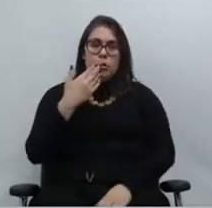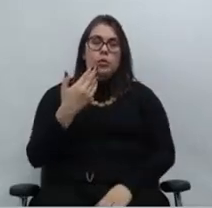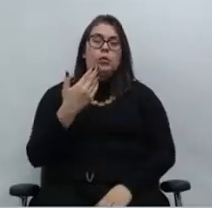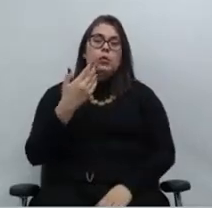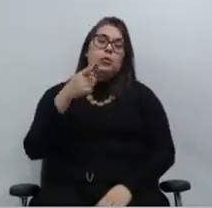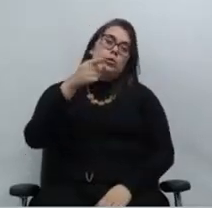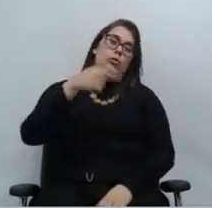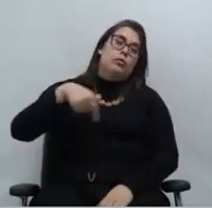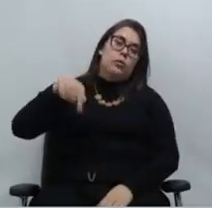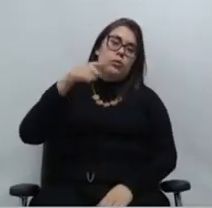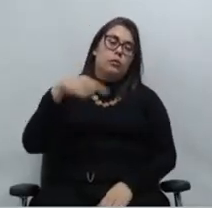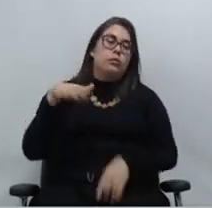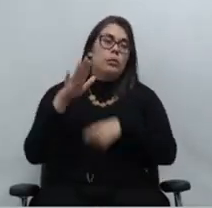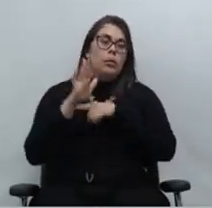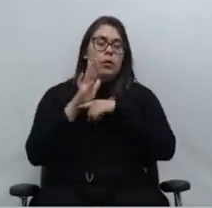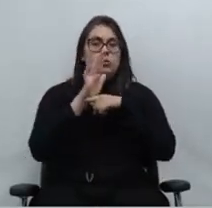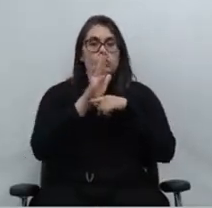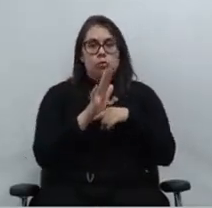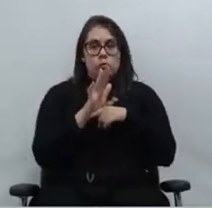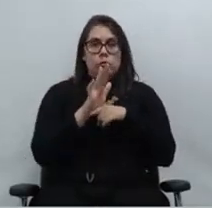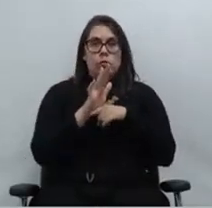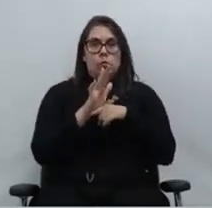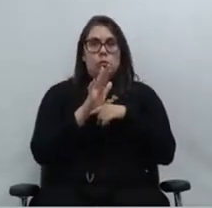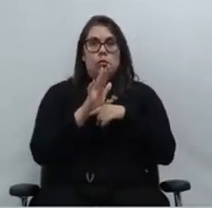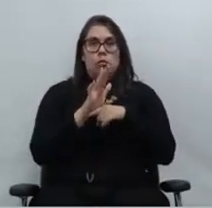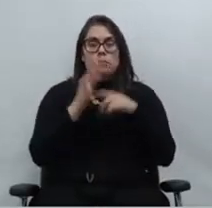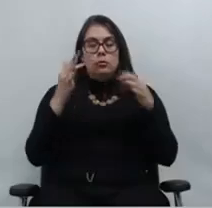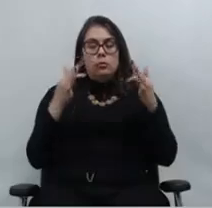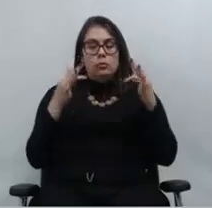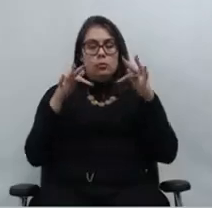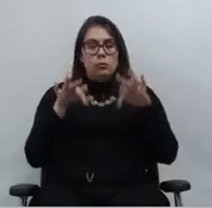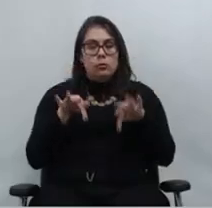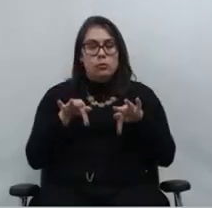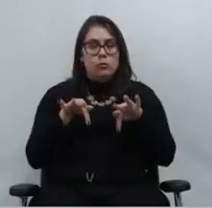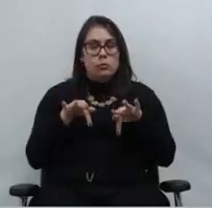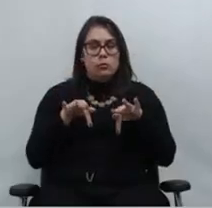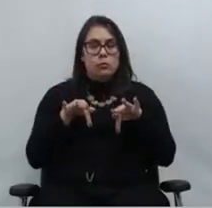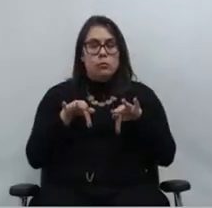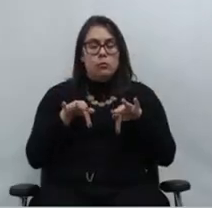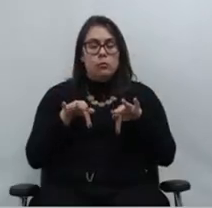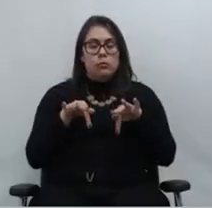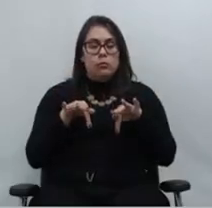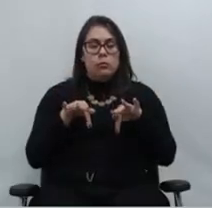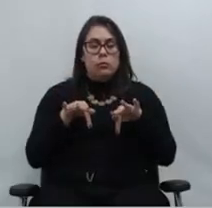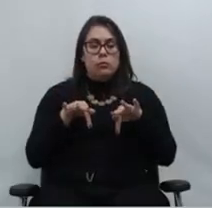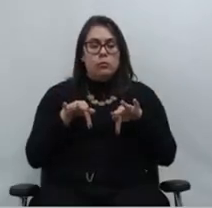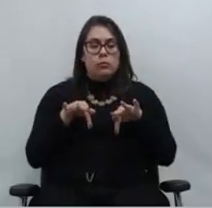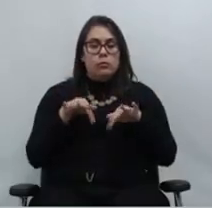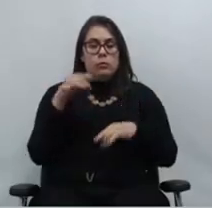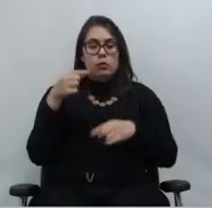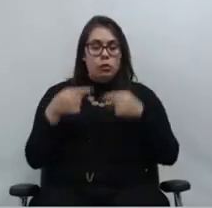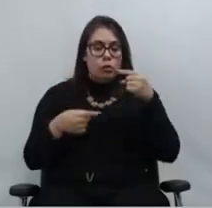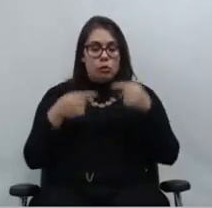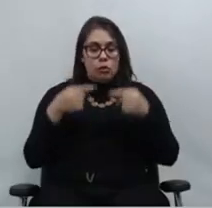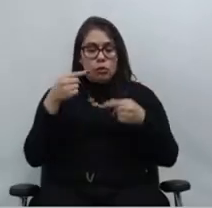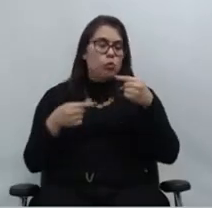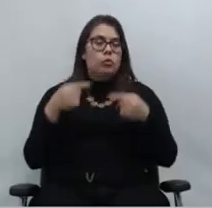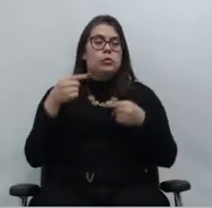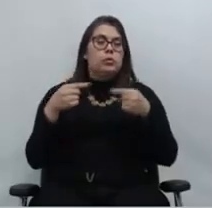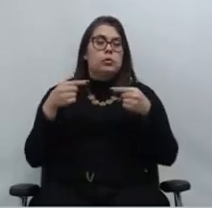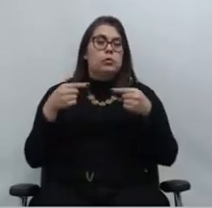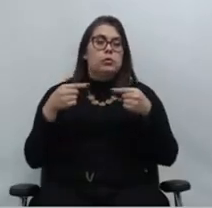vossas excelências, no sentido de que haja finalização e apreciação, discussão e